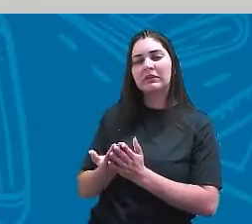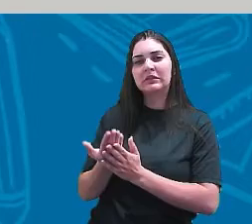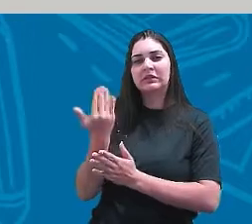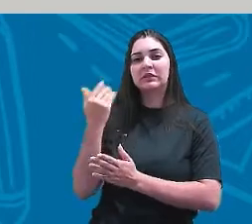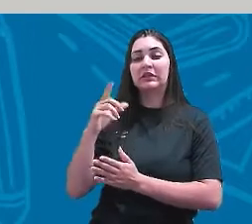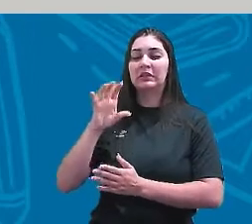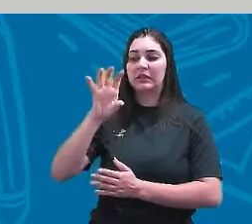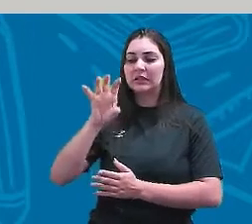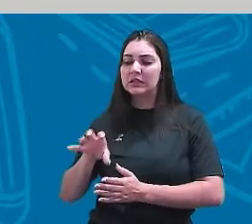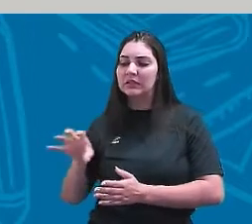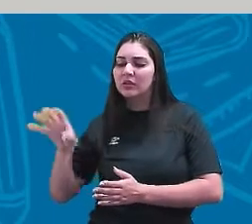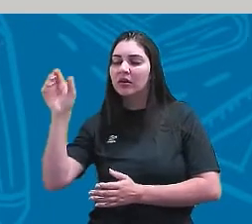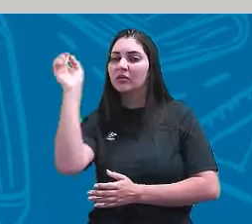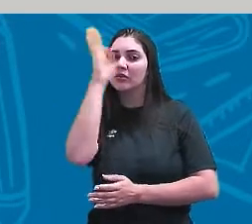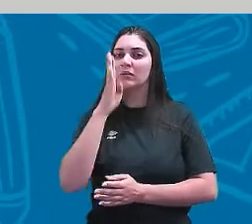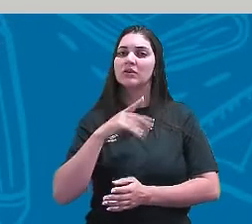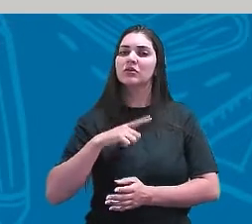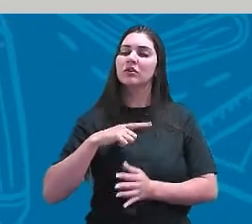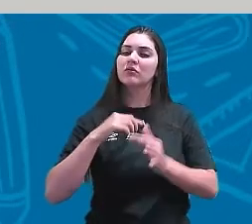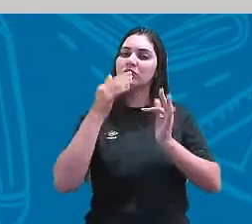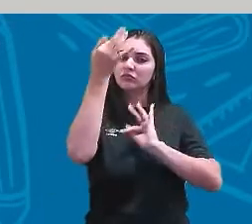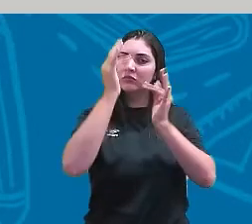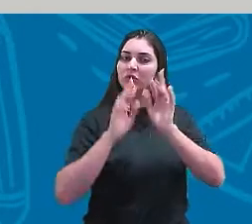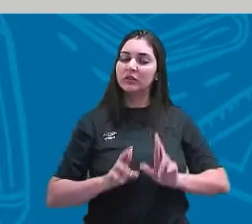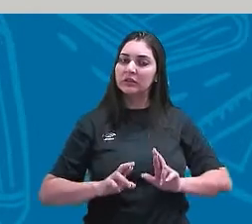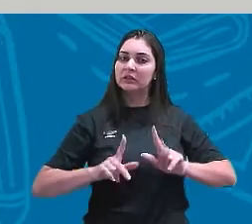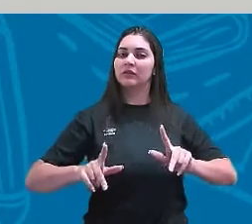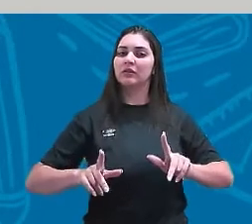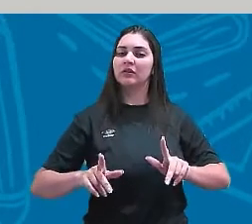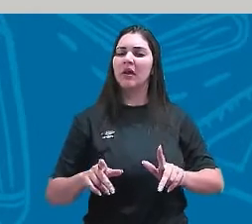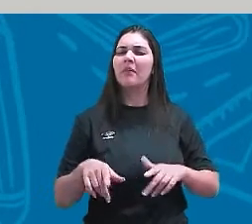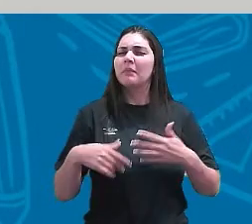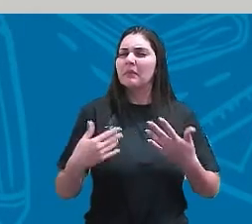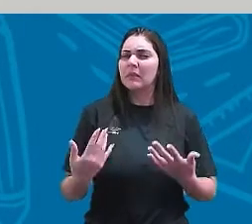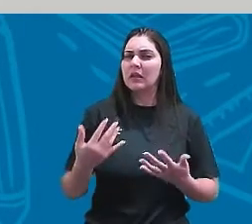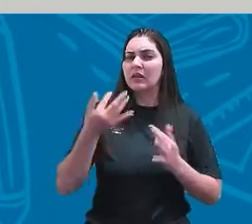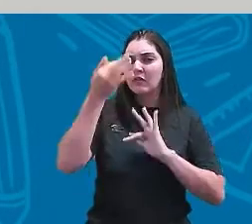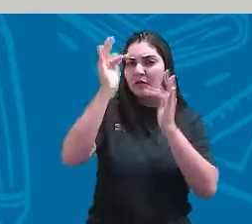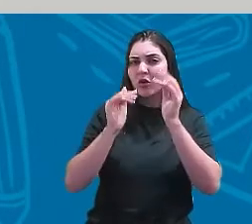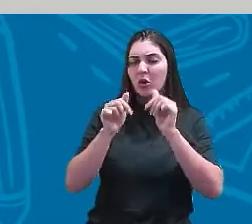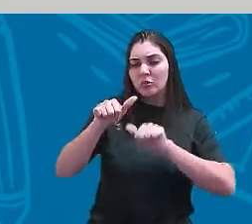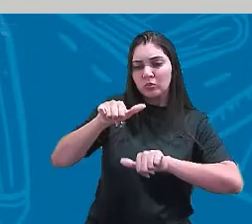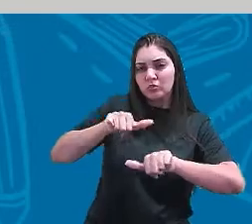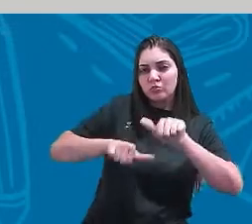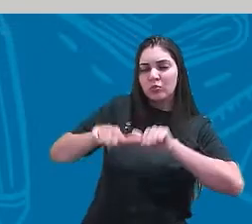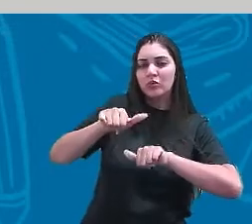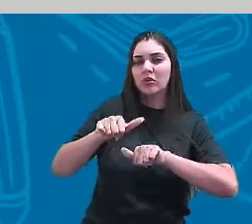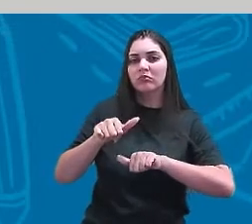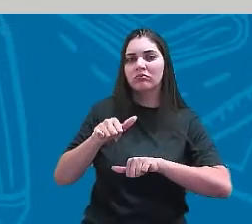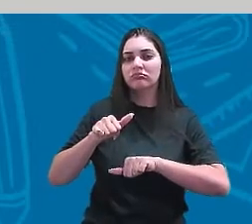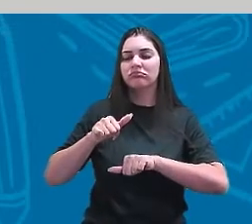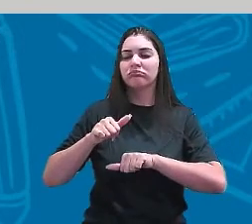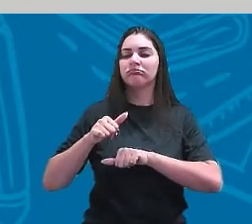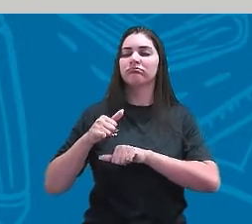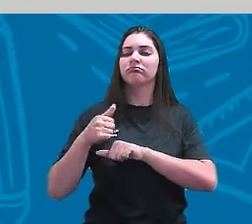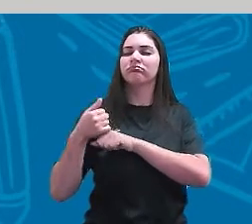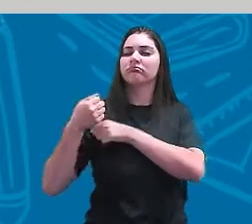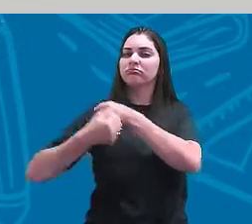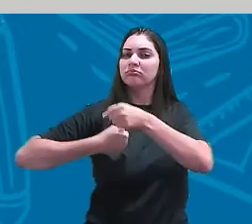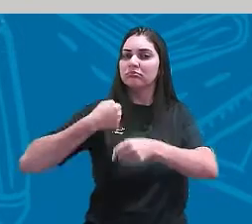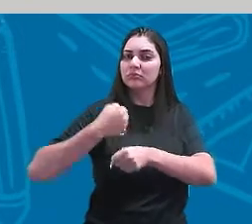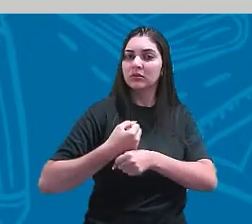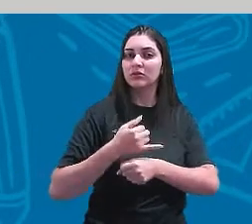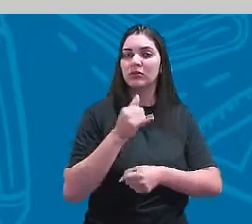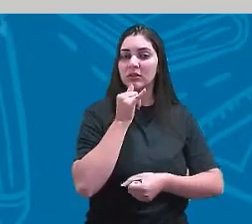Brasil possui um folclore diferente. Ô, professor, esse folclore muda com o tempo? Sim. Vou aqui dizer para vocês o